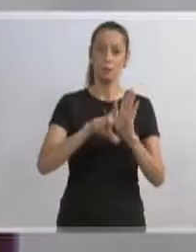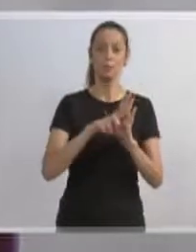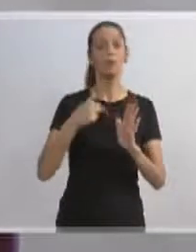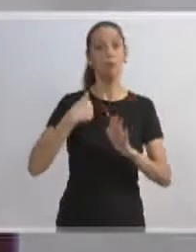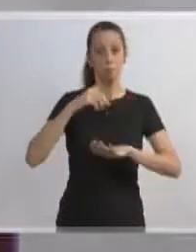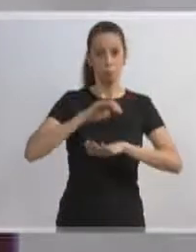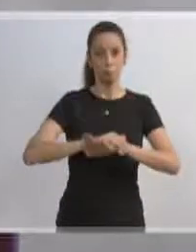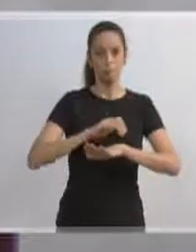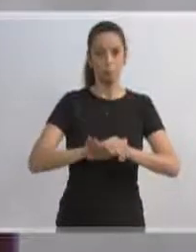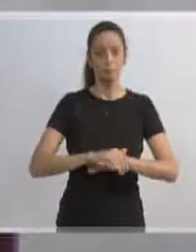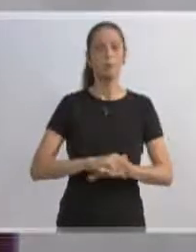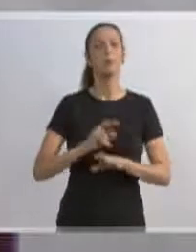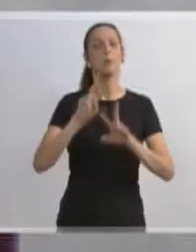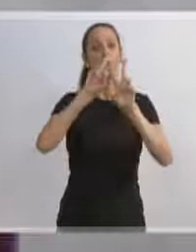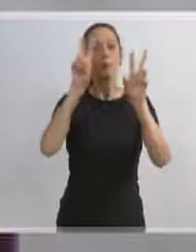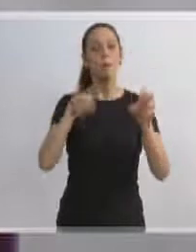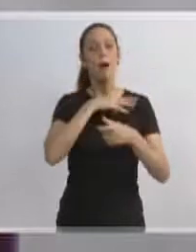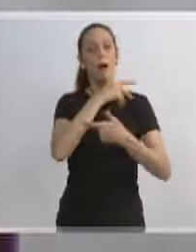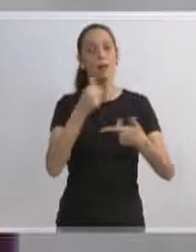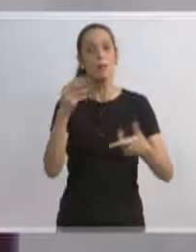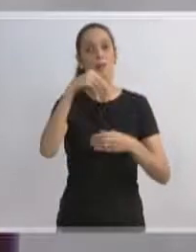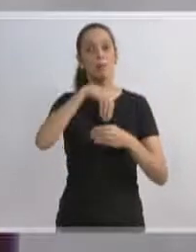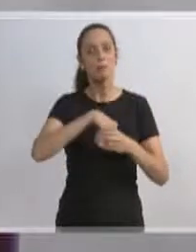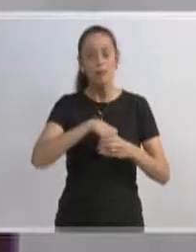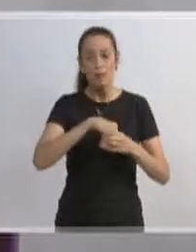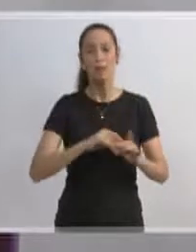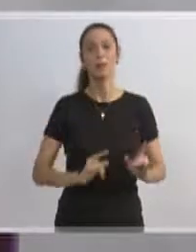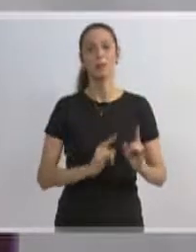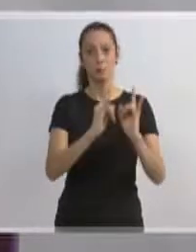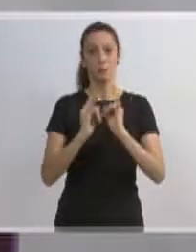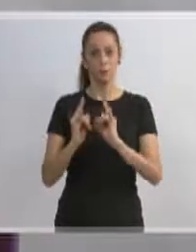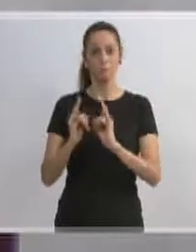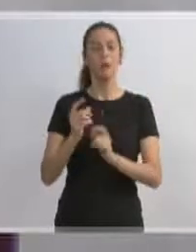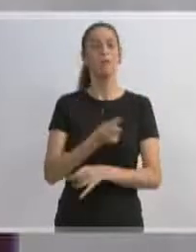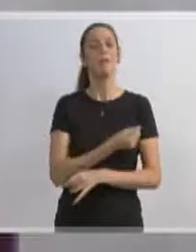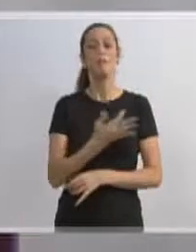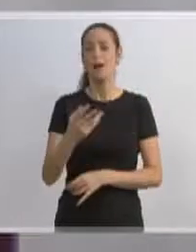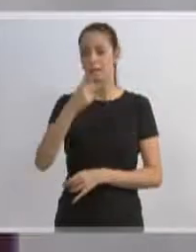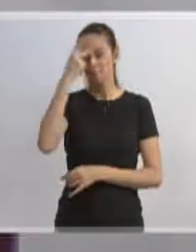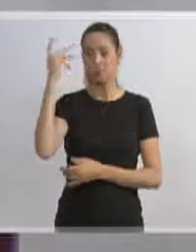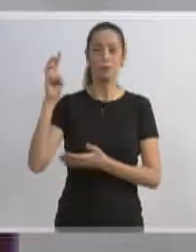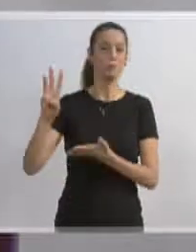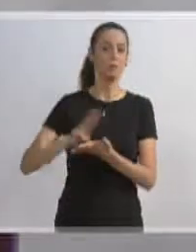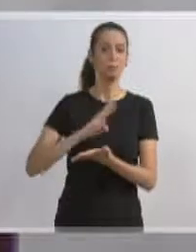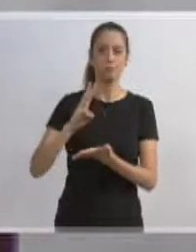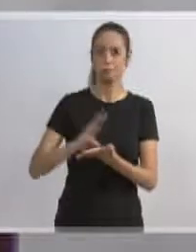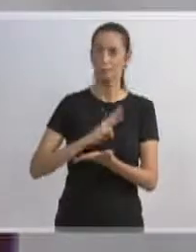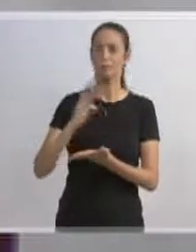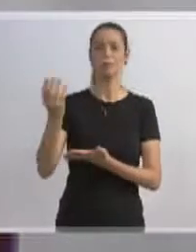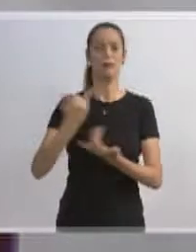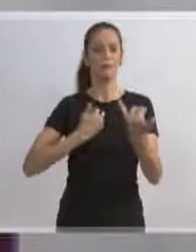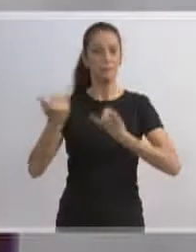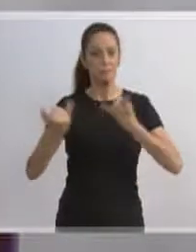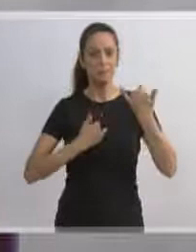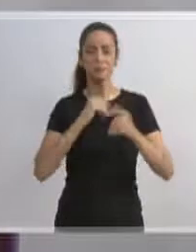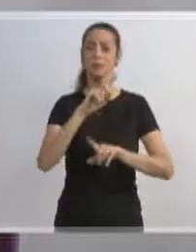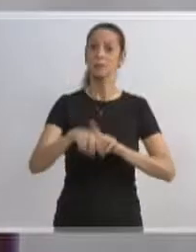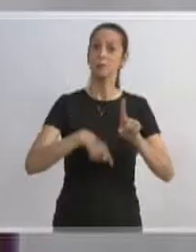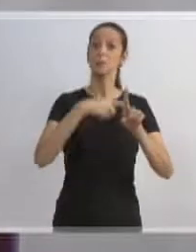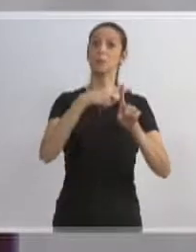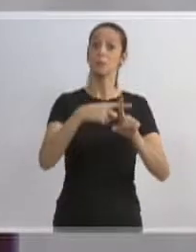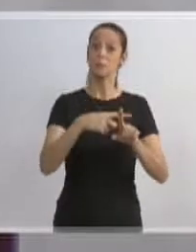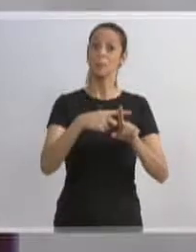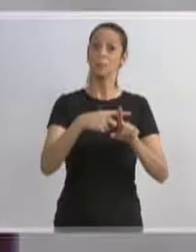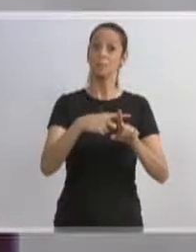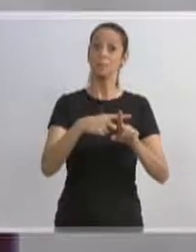autoria em relação aos animais em condomínio. E eu venho recebendo muitas, muitas mensagens positivas e, inclusive, muito